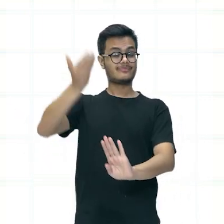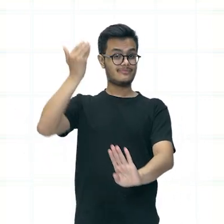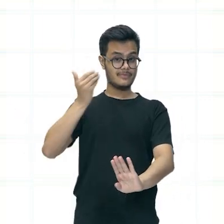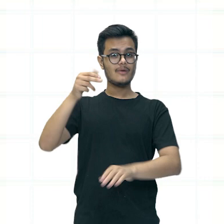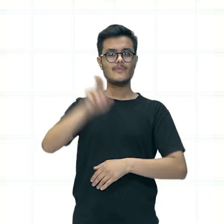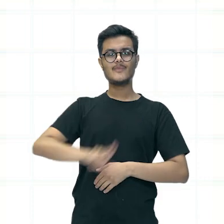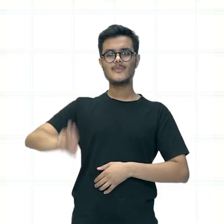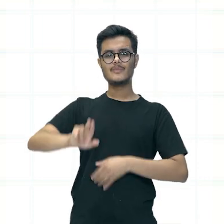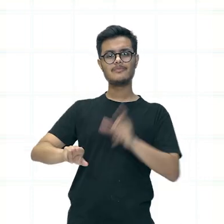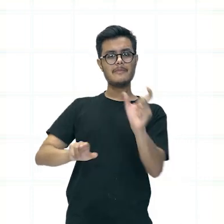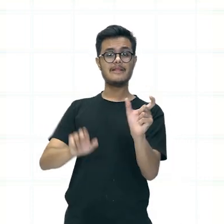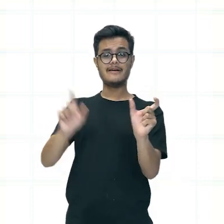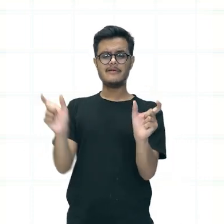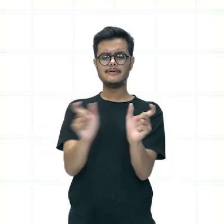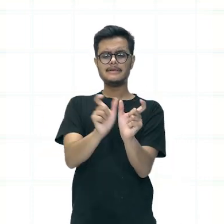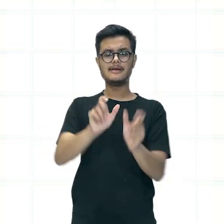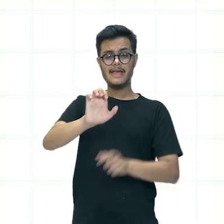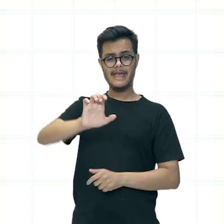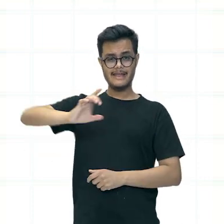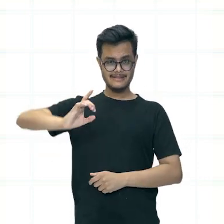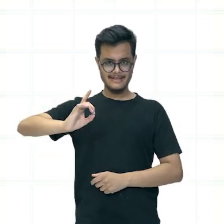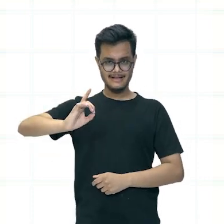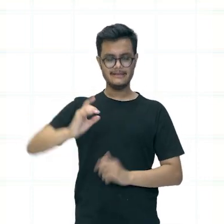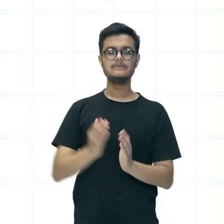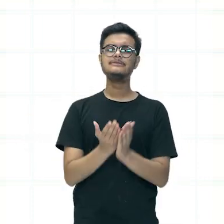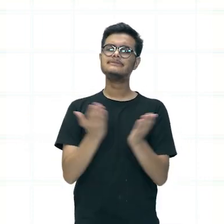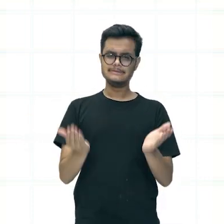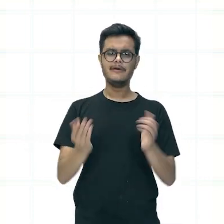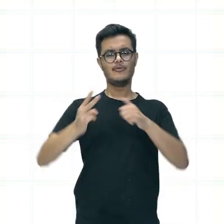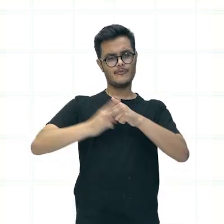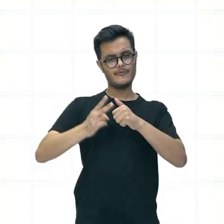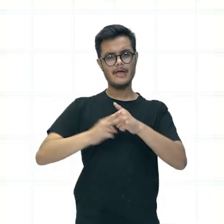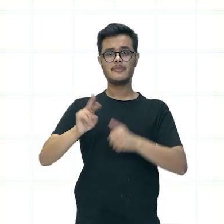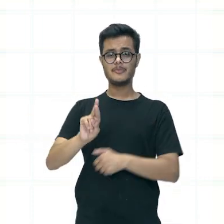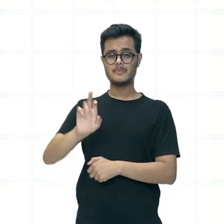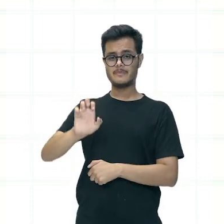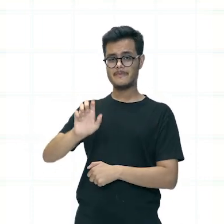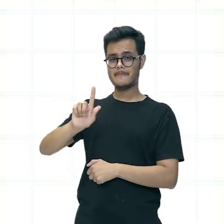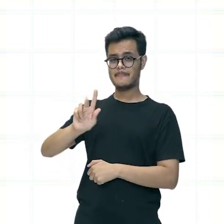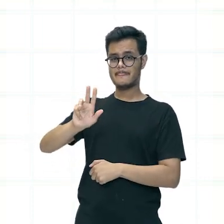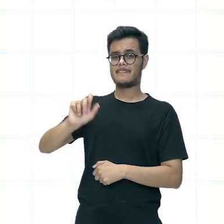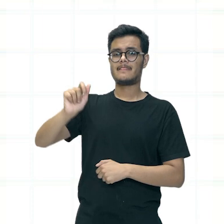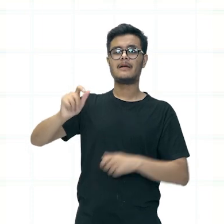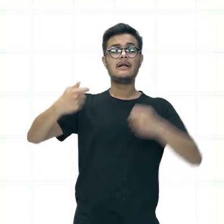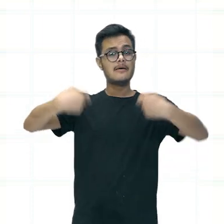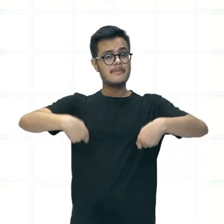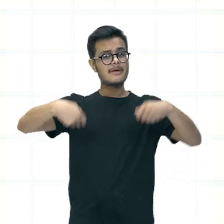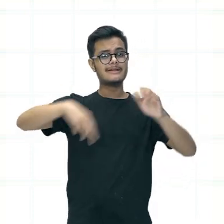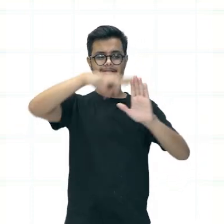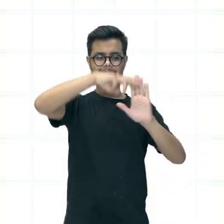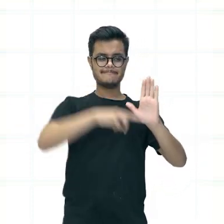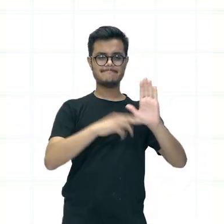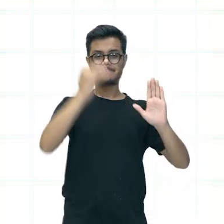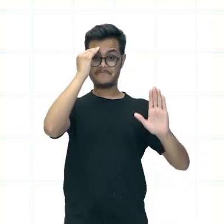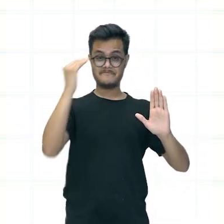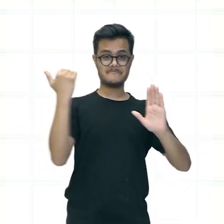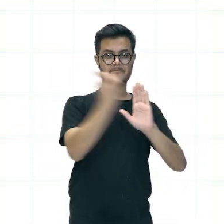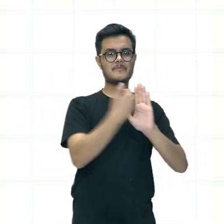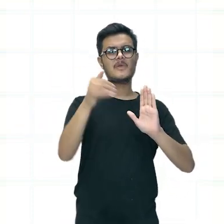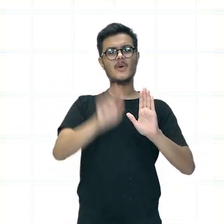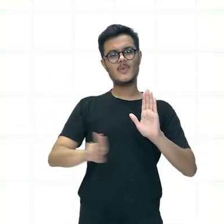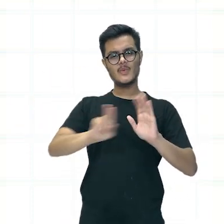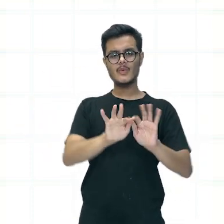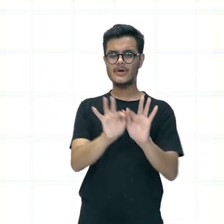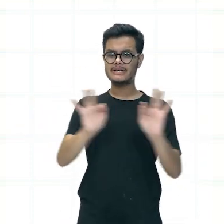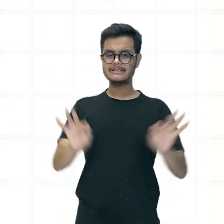o ED no final. Então, verbo regular, você vai seguir uma regra. E a regra